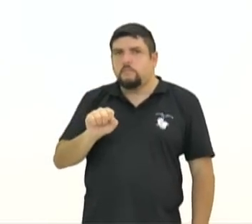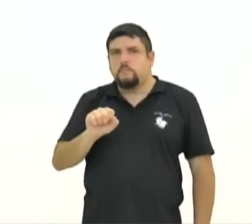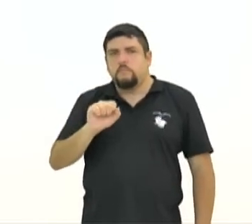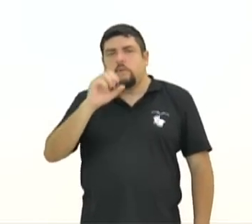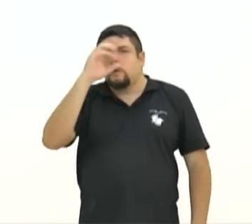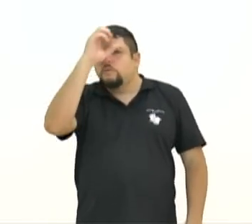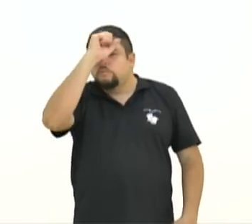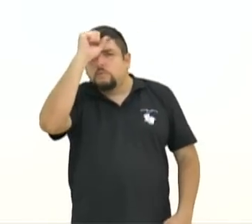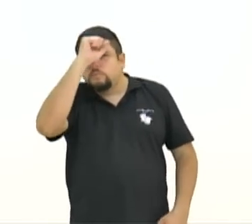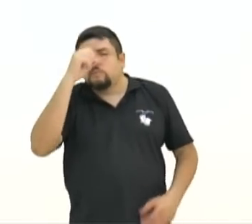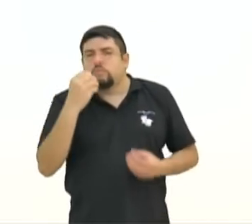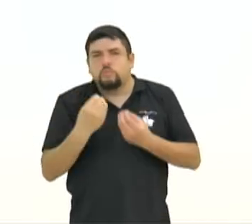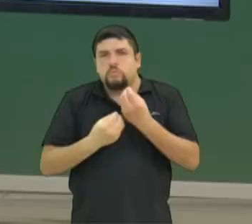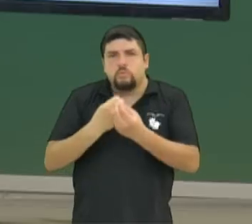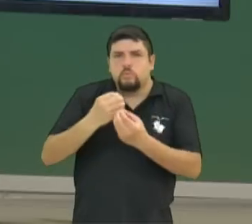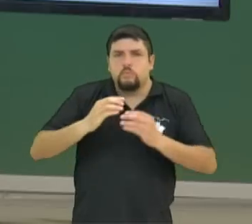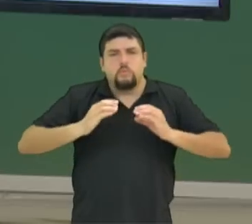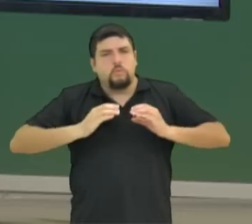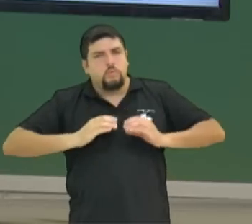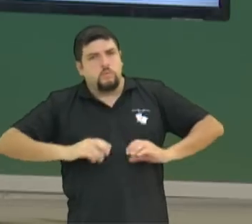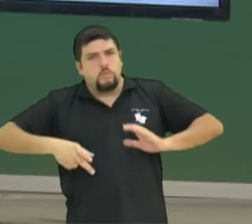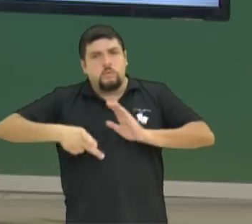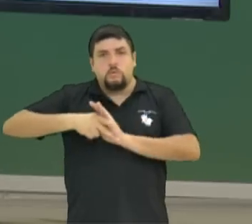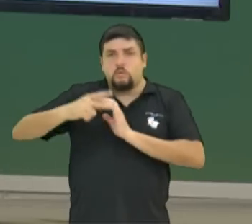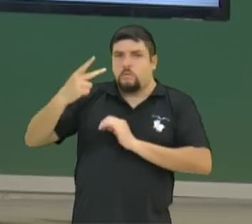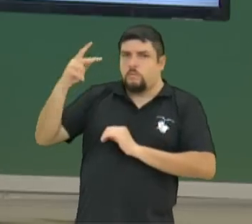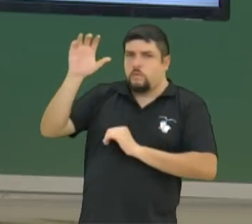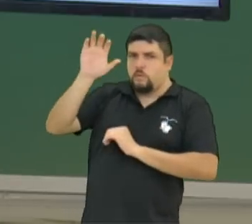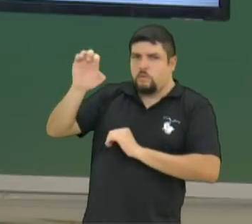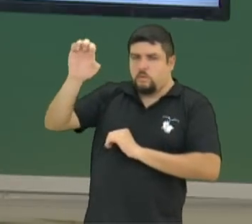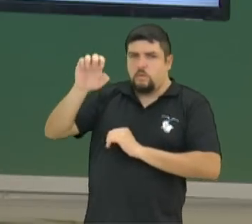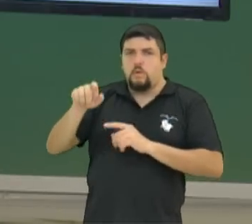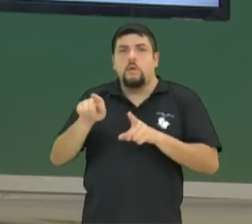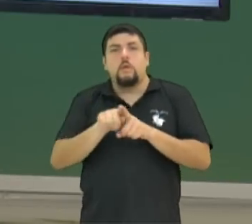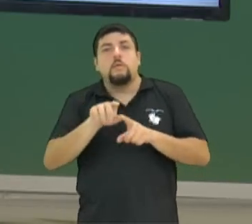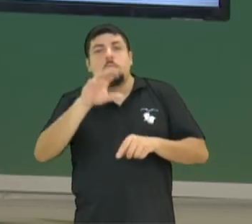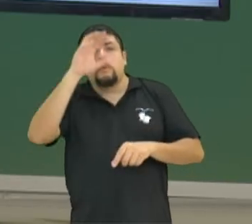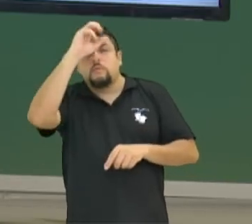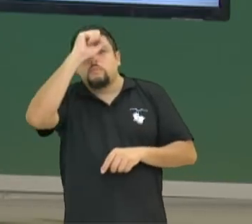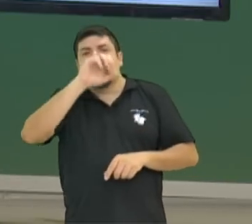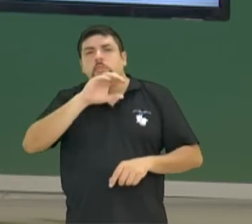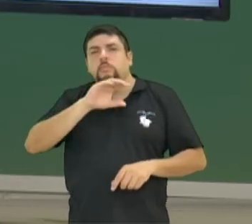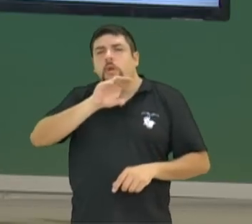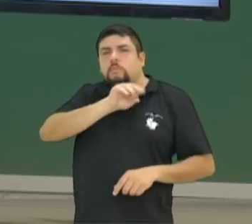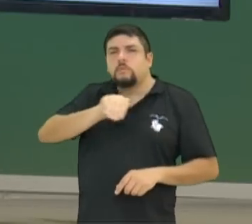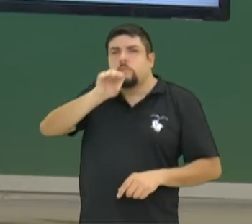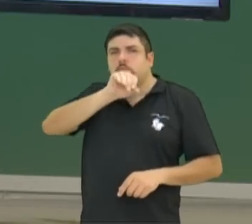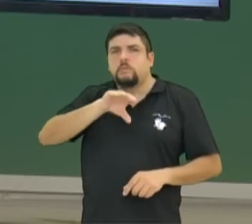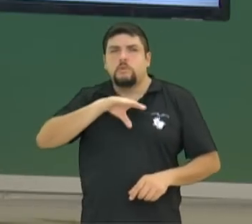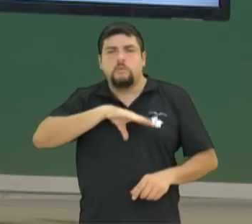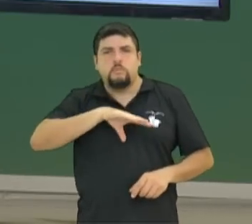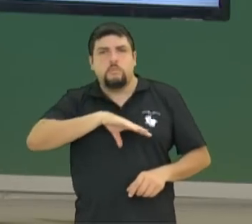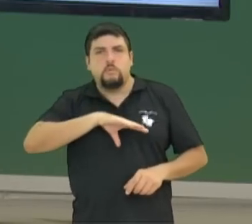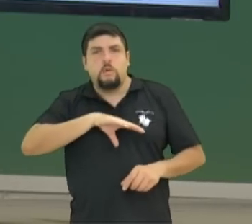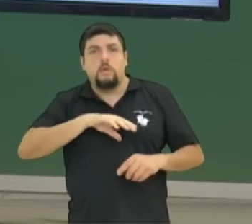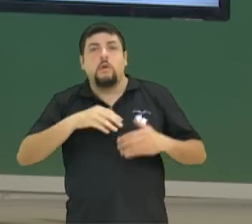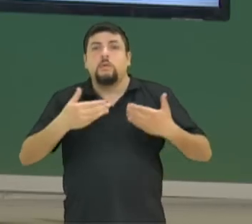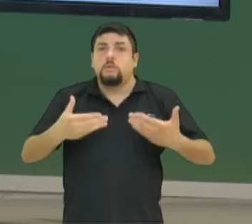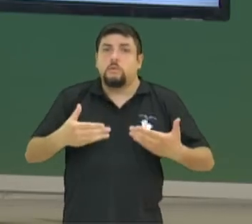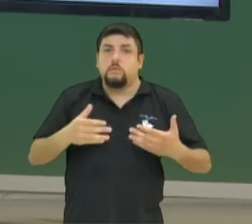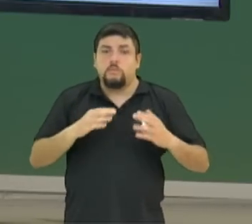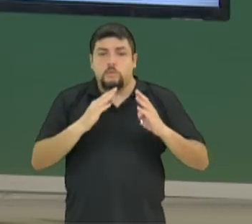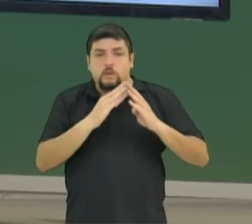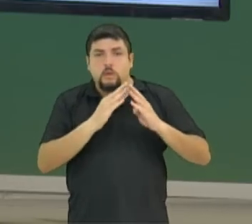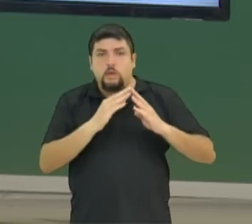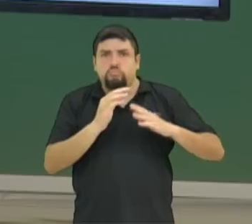os idiomas, os comportamentos portugueses e eles passaram então a fazer parte desse ambiente da Casa Grande junto com os senhores